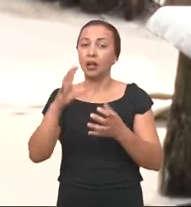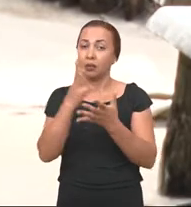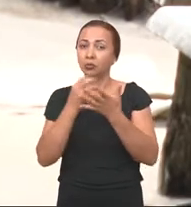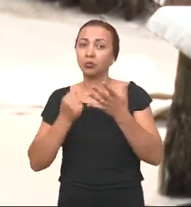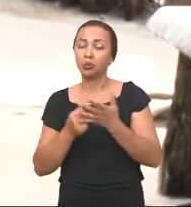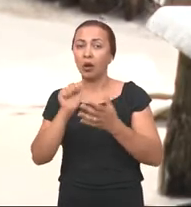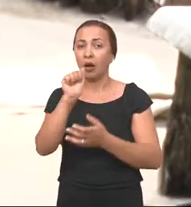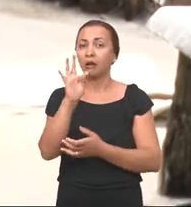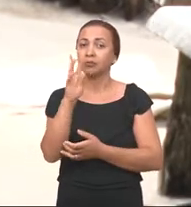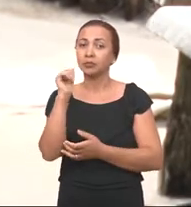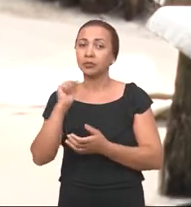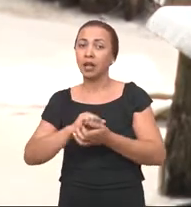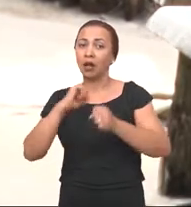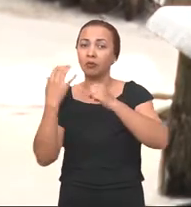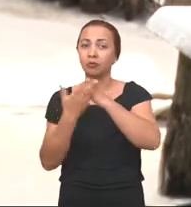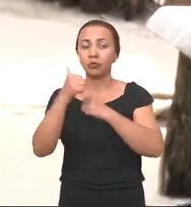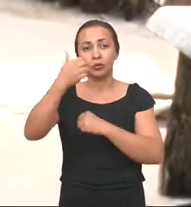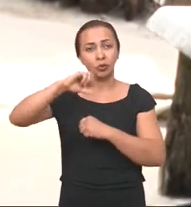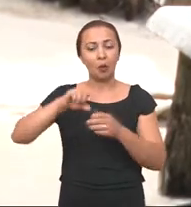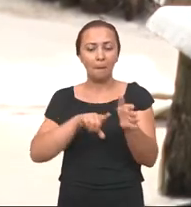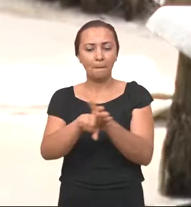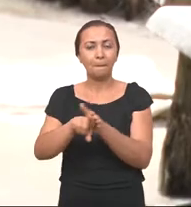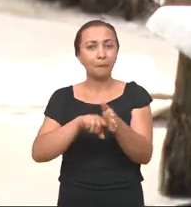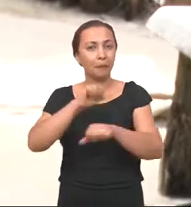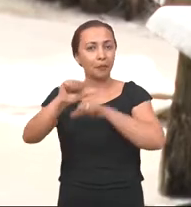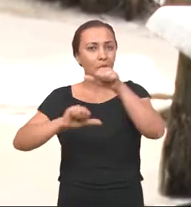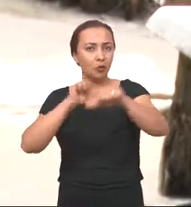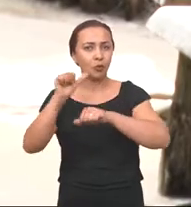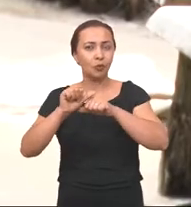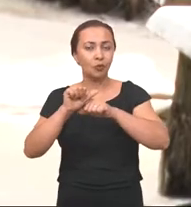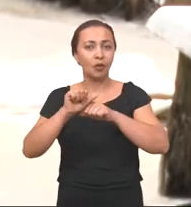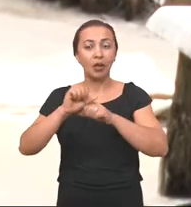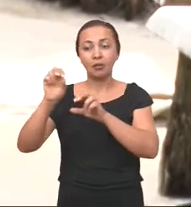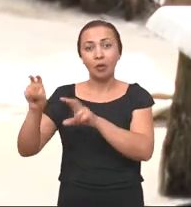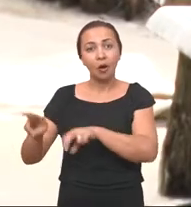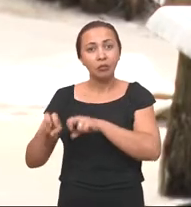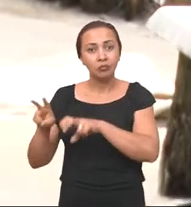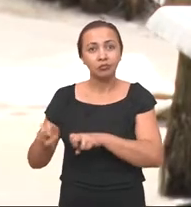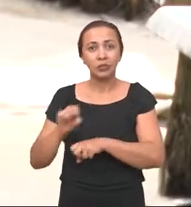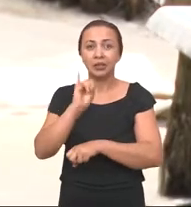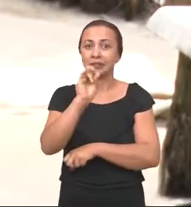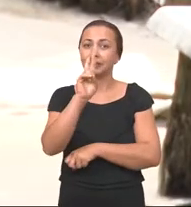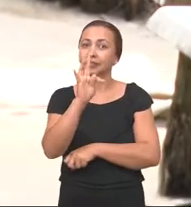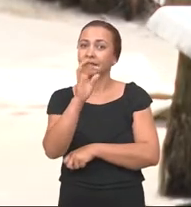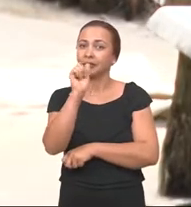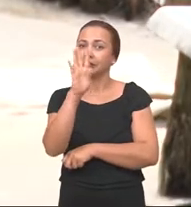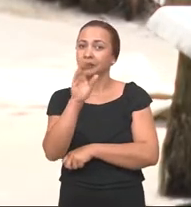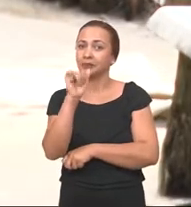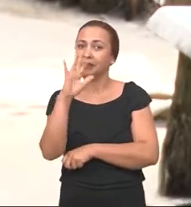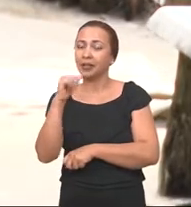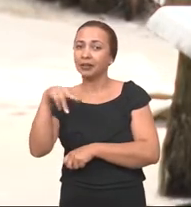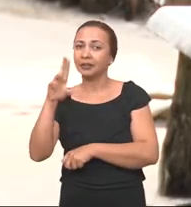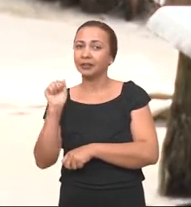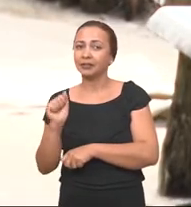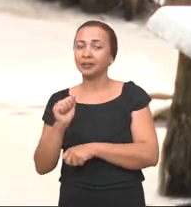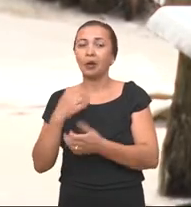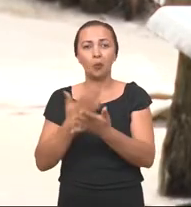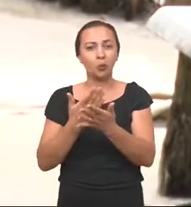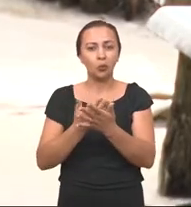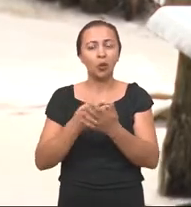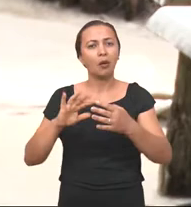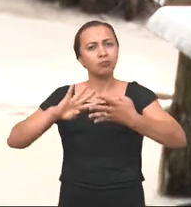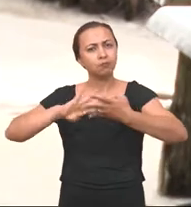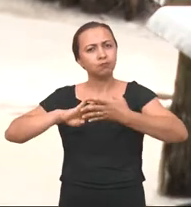Atlas da Covid-19, uma pesquisa desenvolvida no campus de Itabaiana. O estudo ainda ajuda a montar uma rede